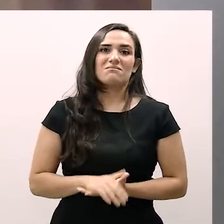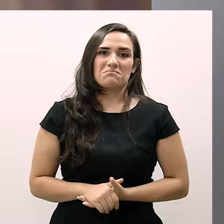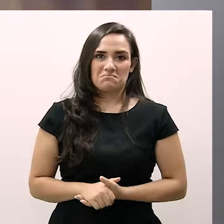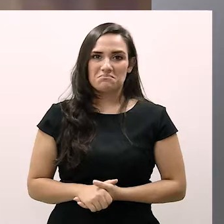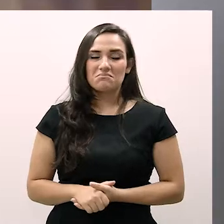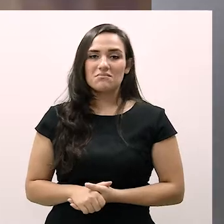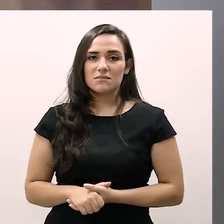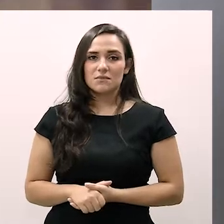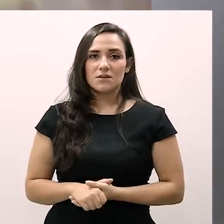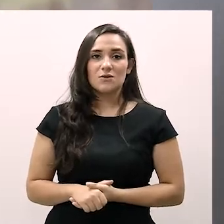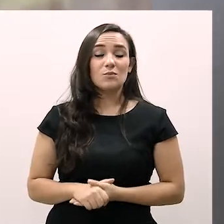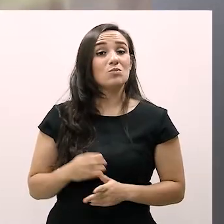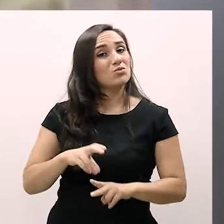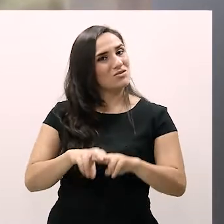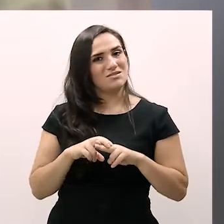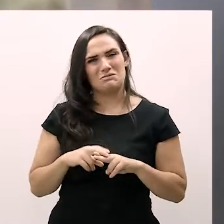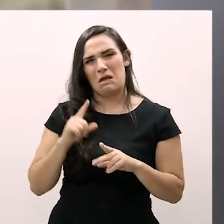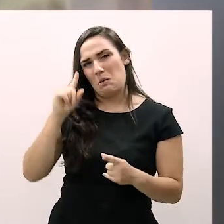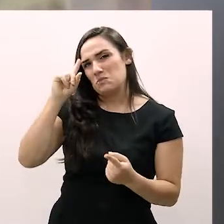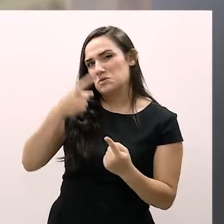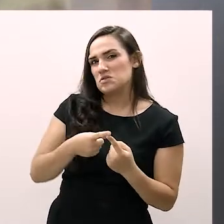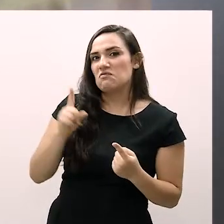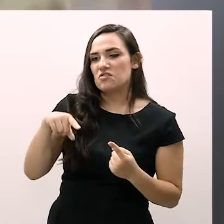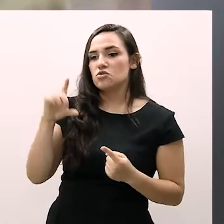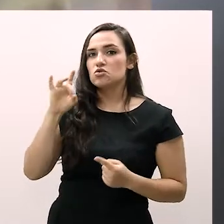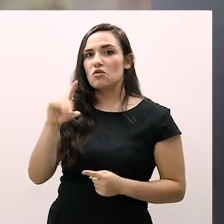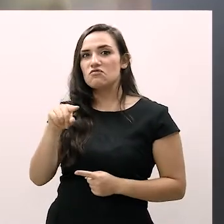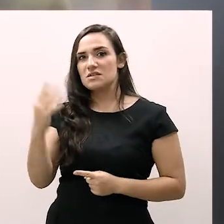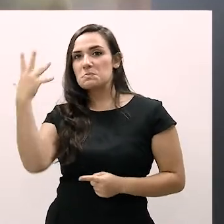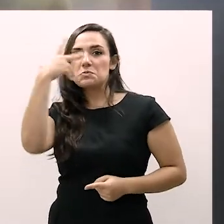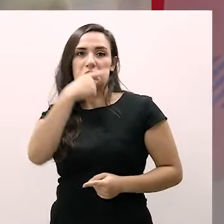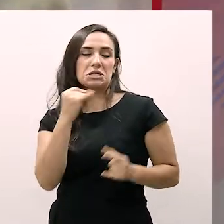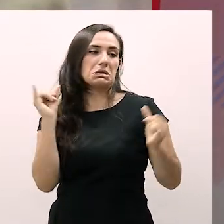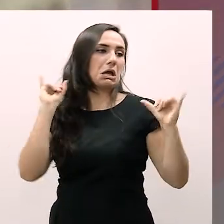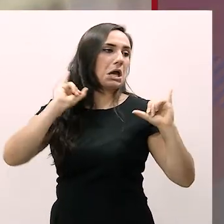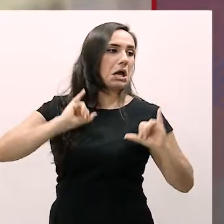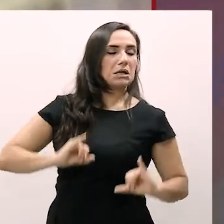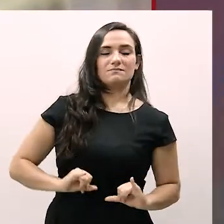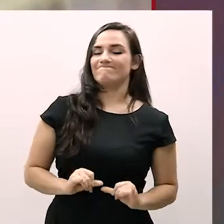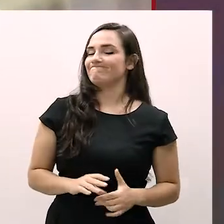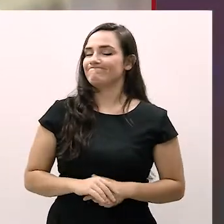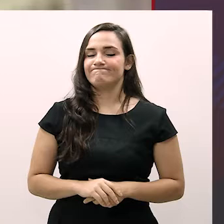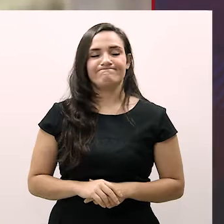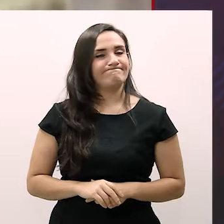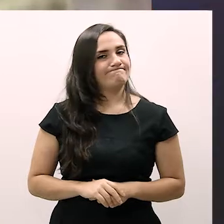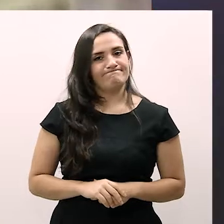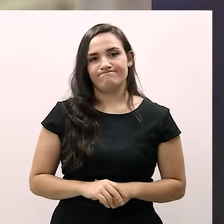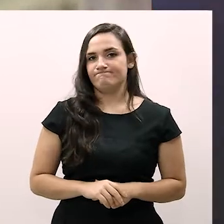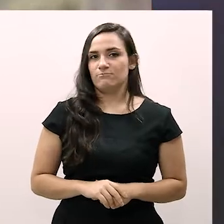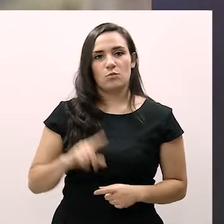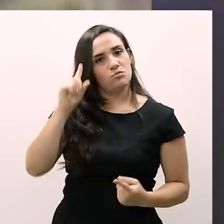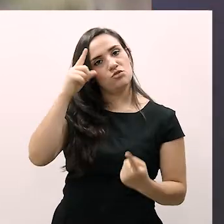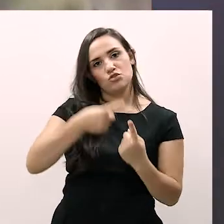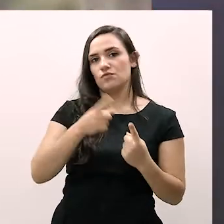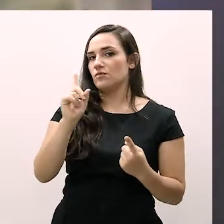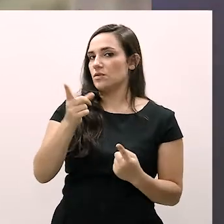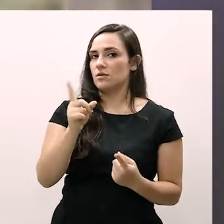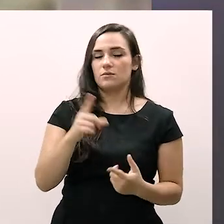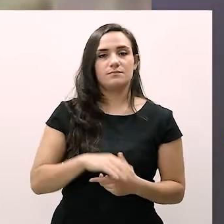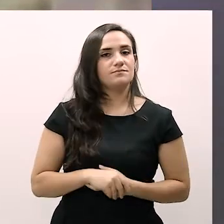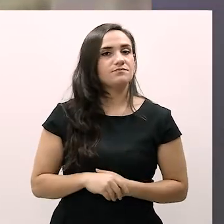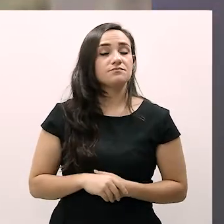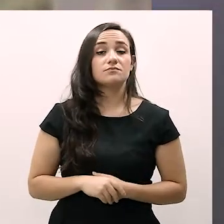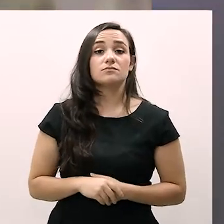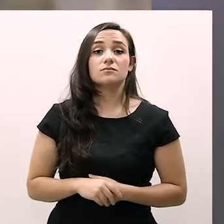bariátrica jamais teve, jamais terá esse sentido, tá? Só entrando um pouquinho em